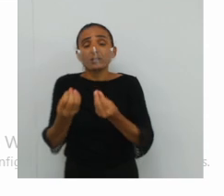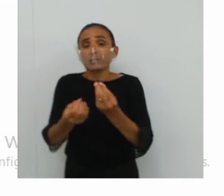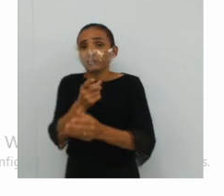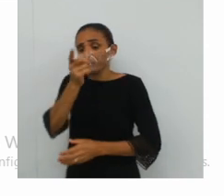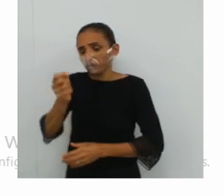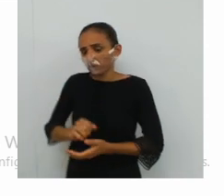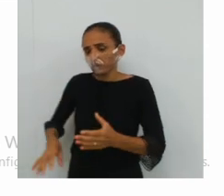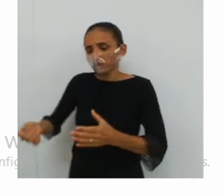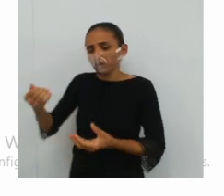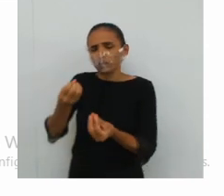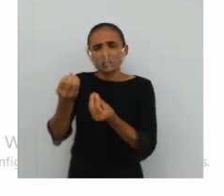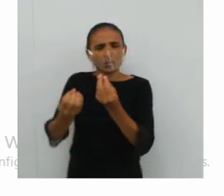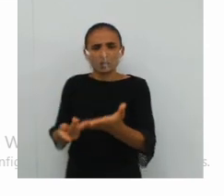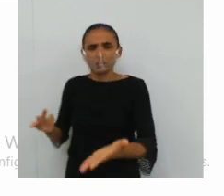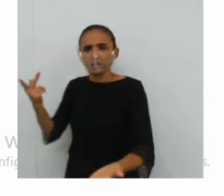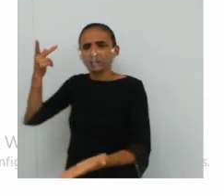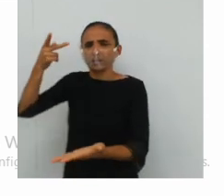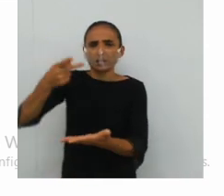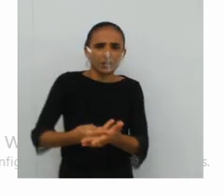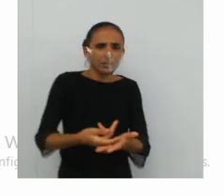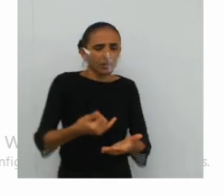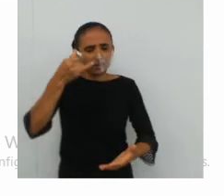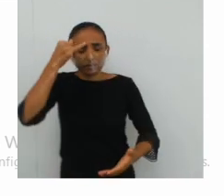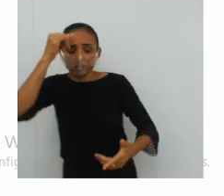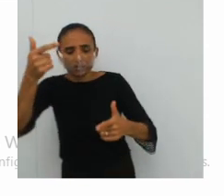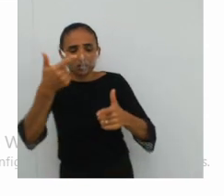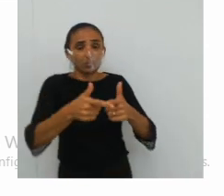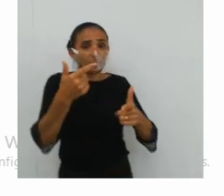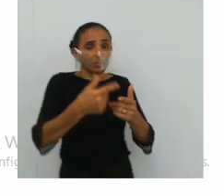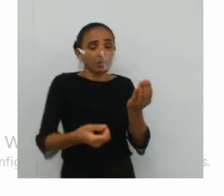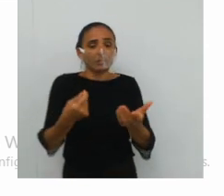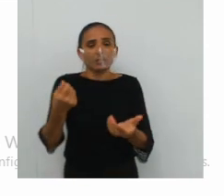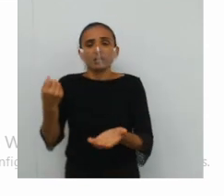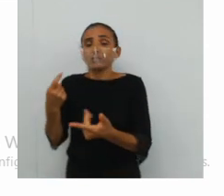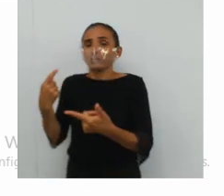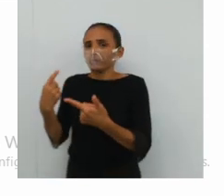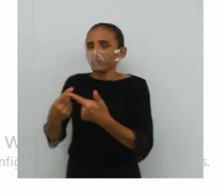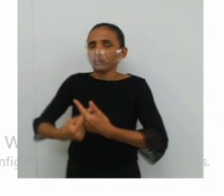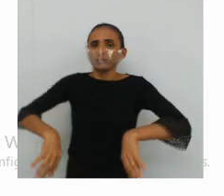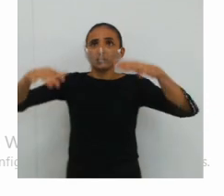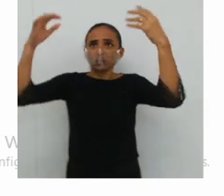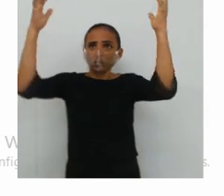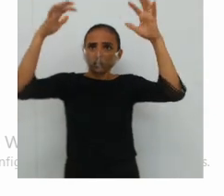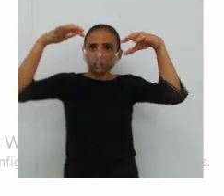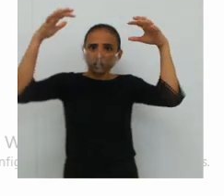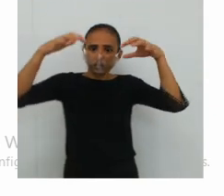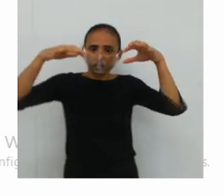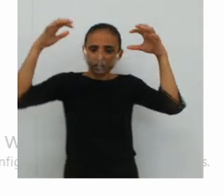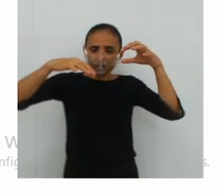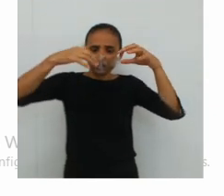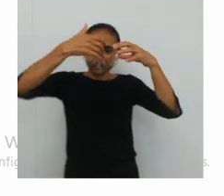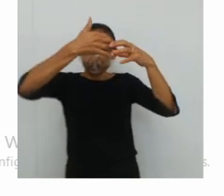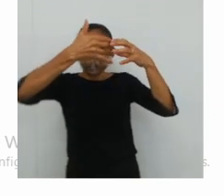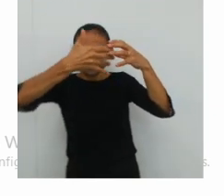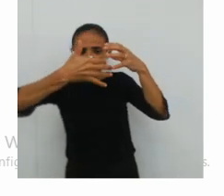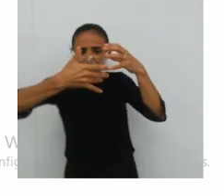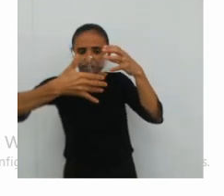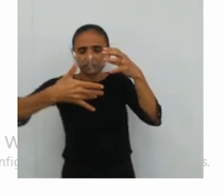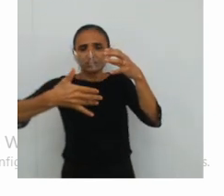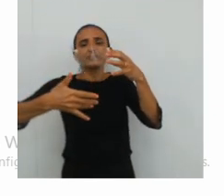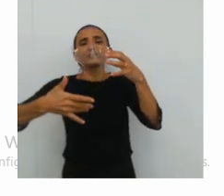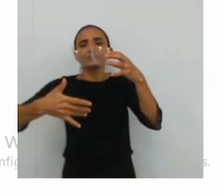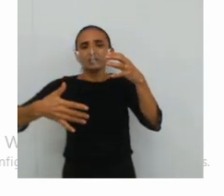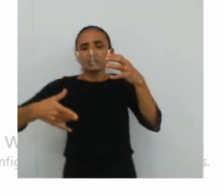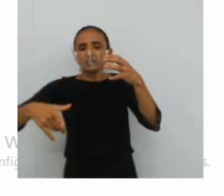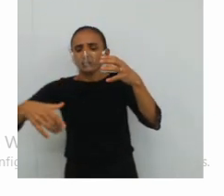a erosão, tá? E aí, conforme a chuva vem, ela vai irrigando uma a uma ali, descendo pela força